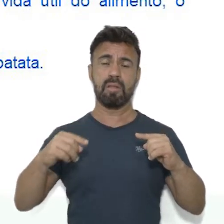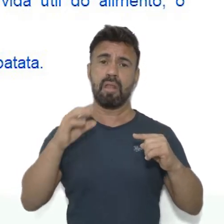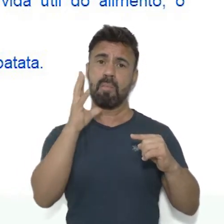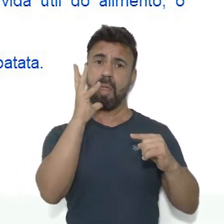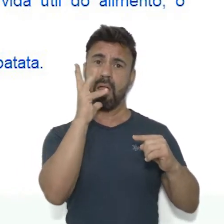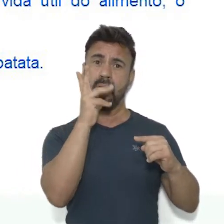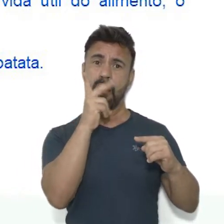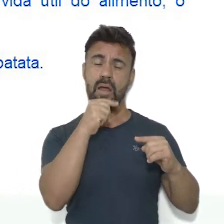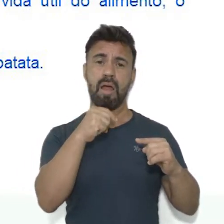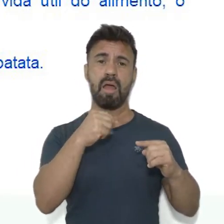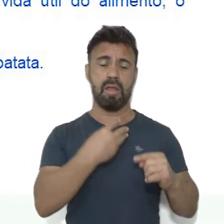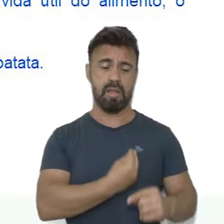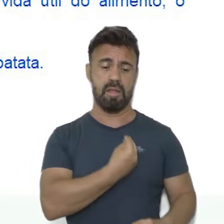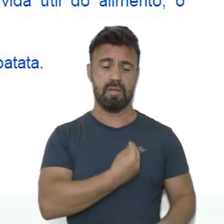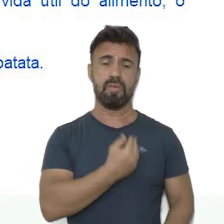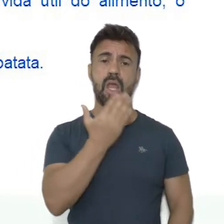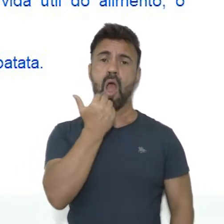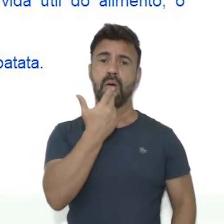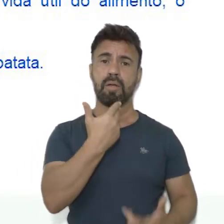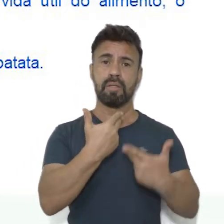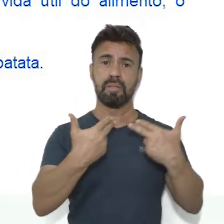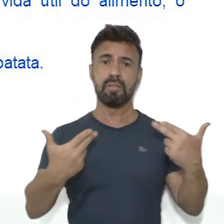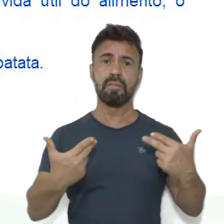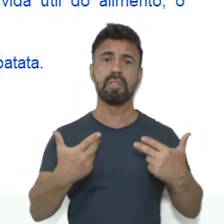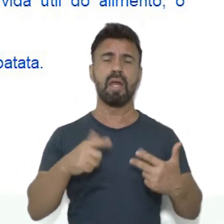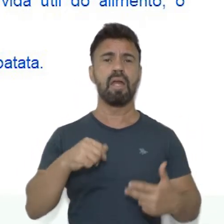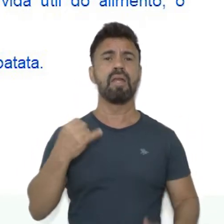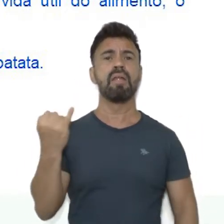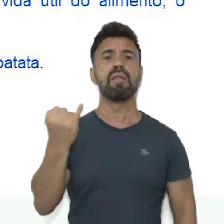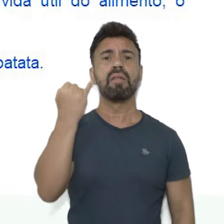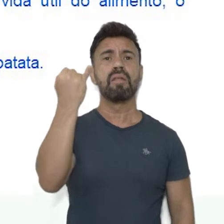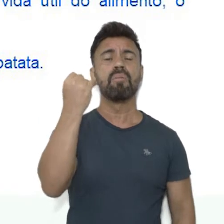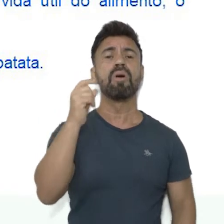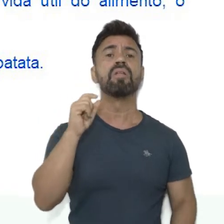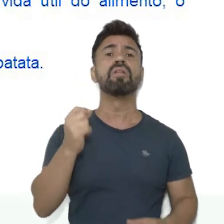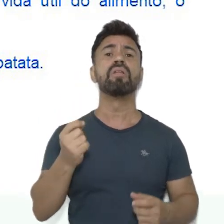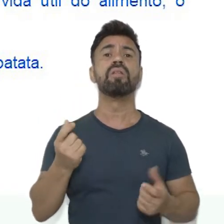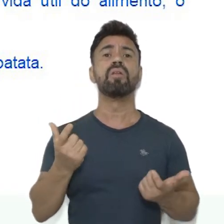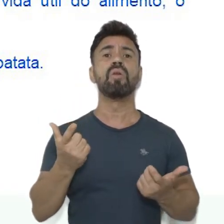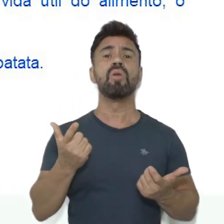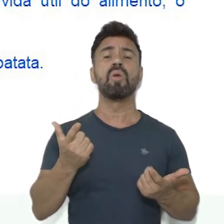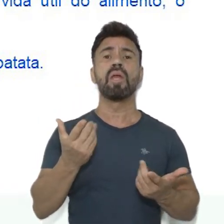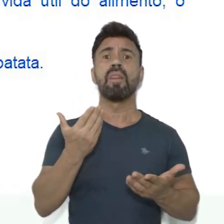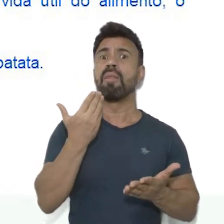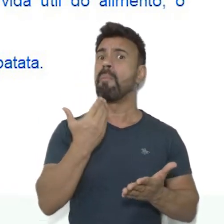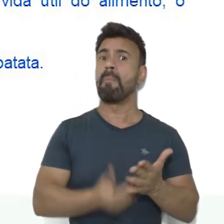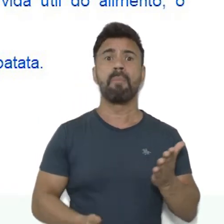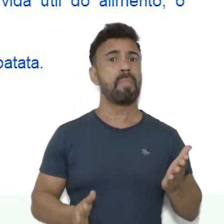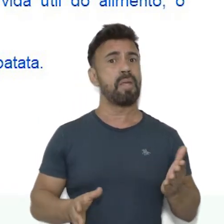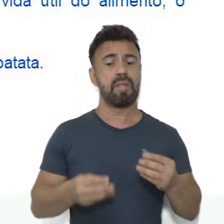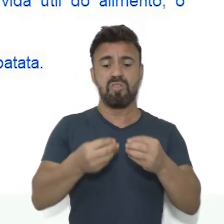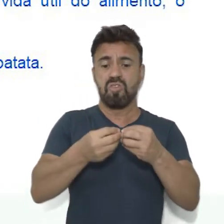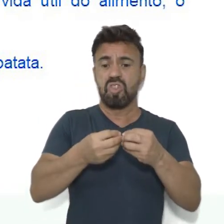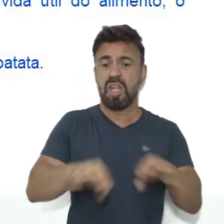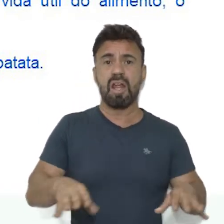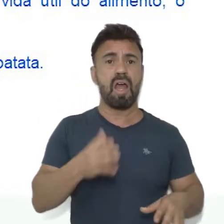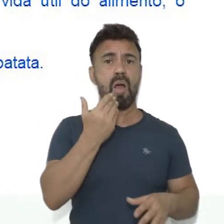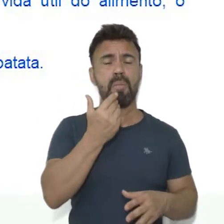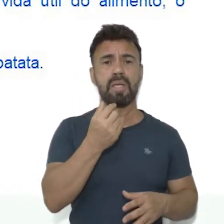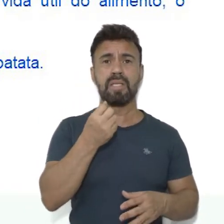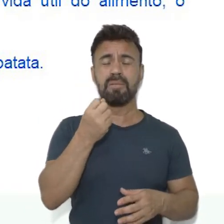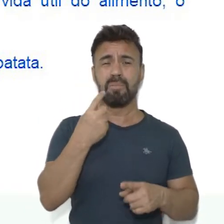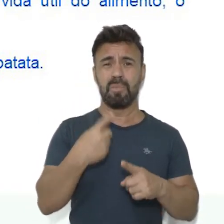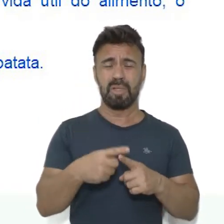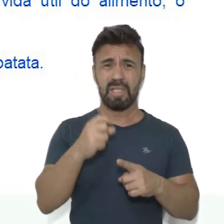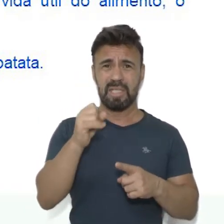prolongamento assim, da vida útil desse alimento também é bastante importante para minimizar a perda do alimento. Por quê? Se o alimento ele